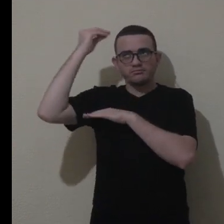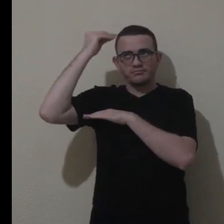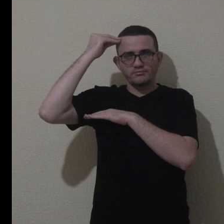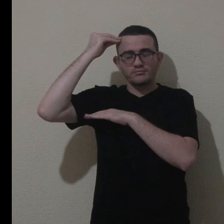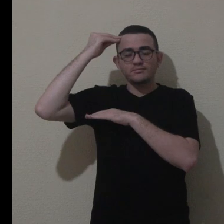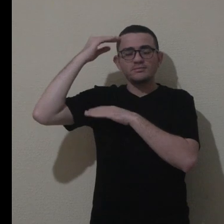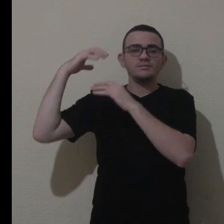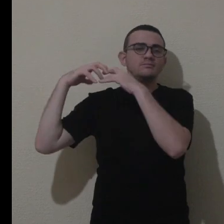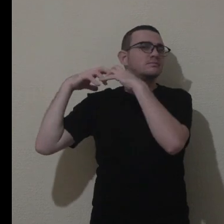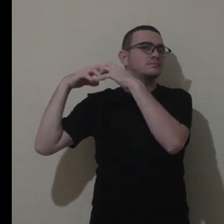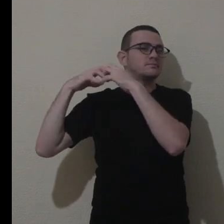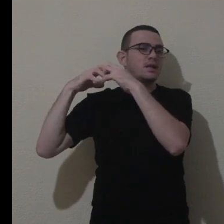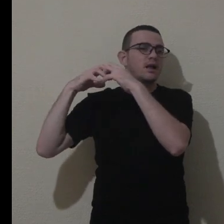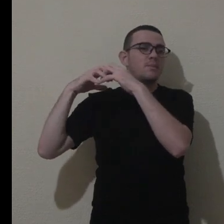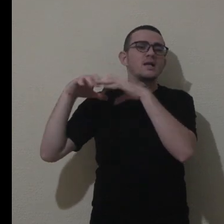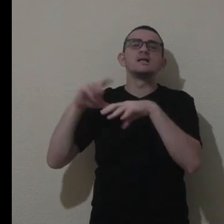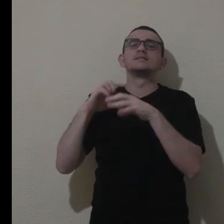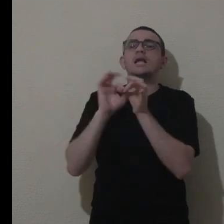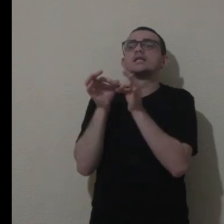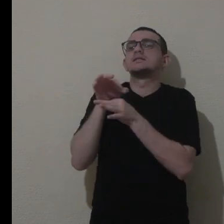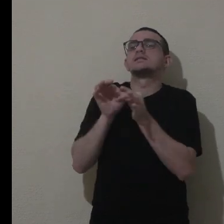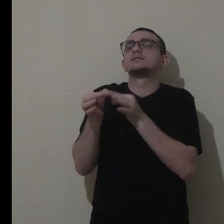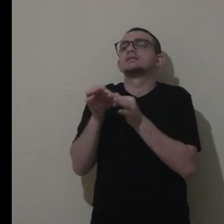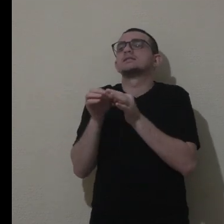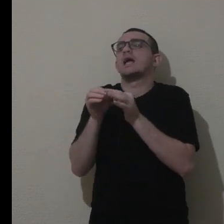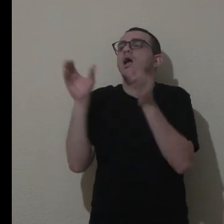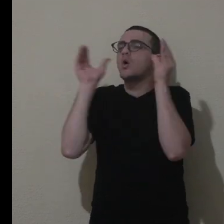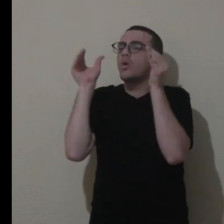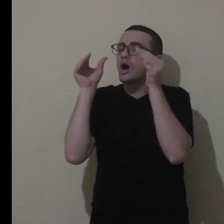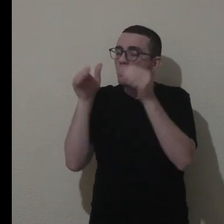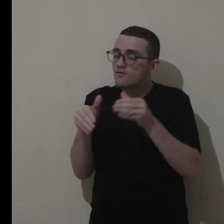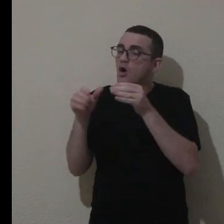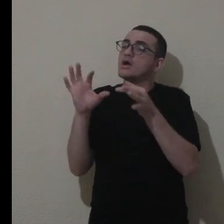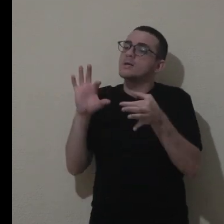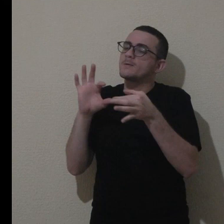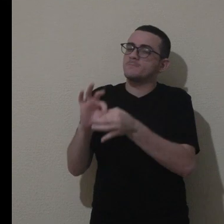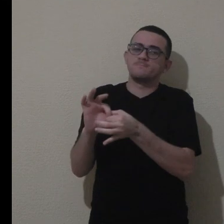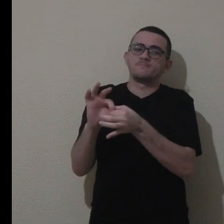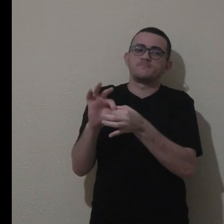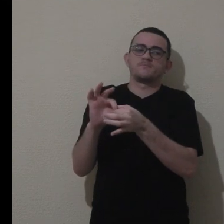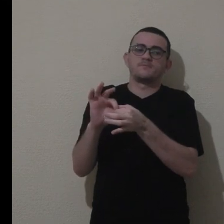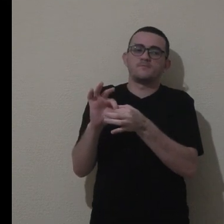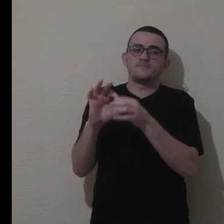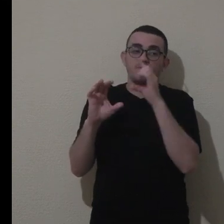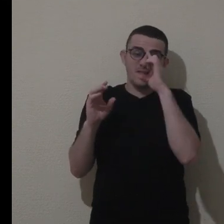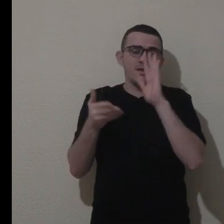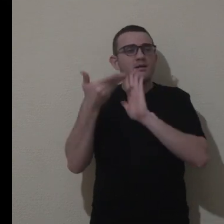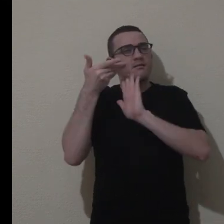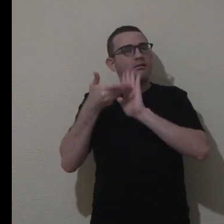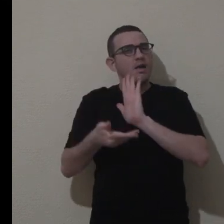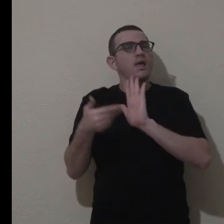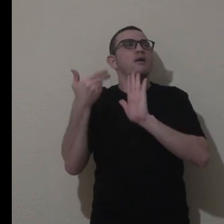cabecinha temos tantas células, né, especializadas e interconectadas.